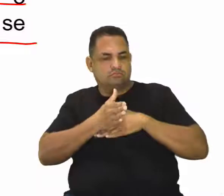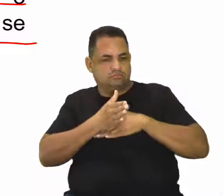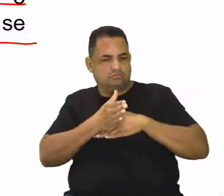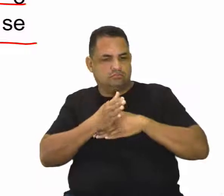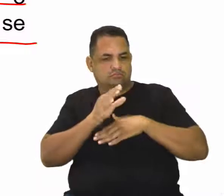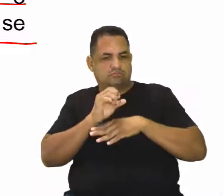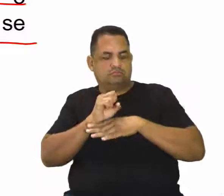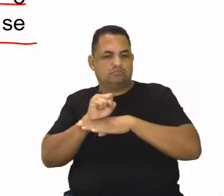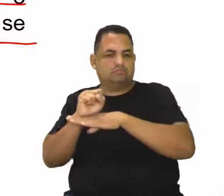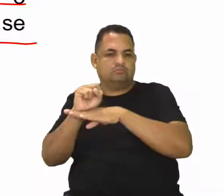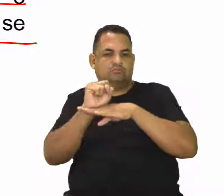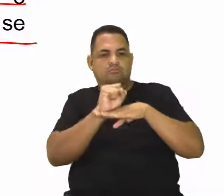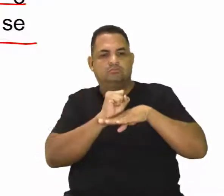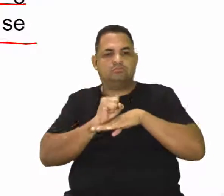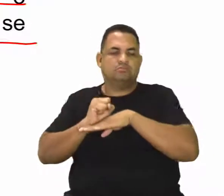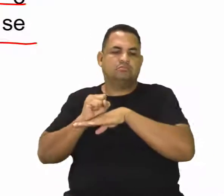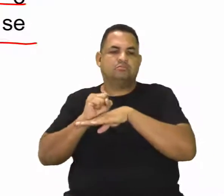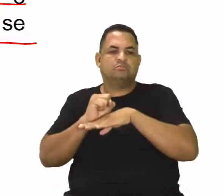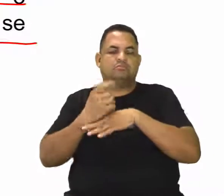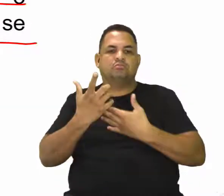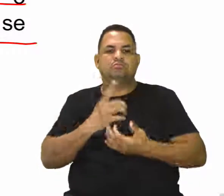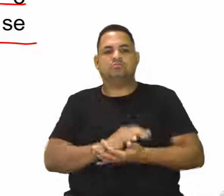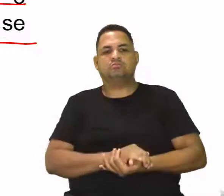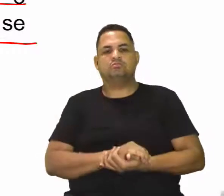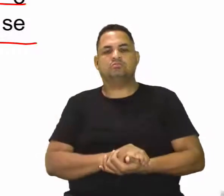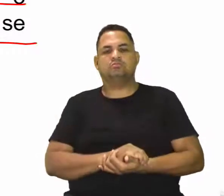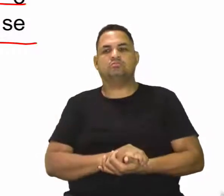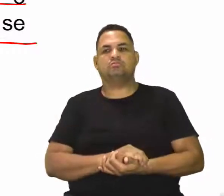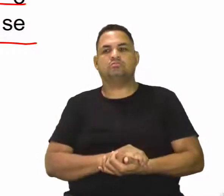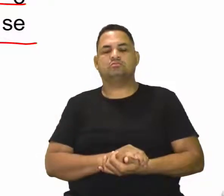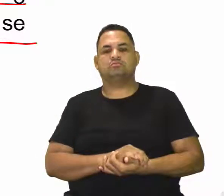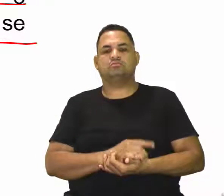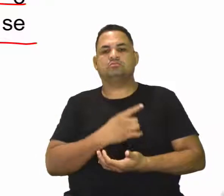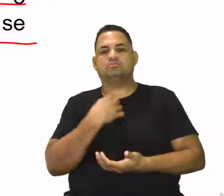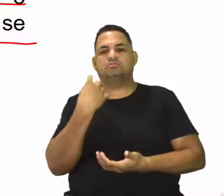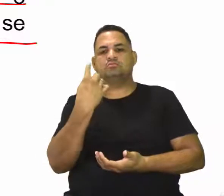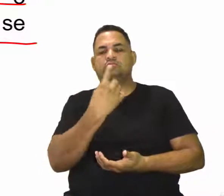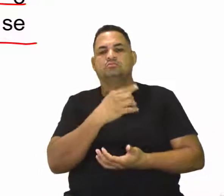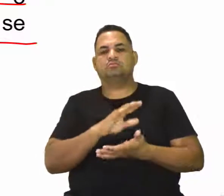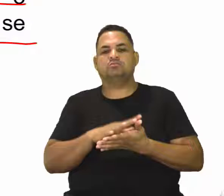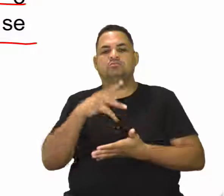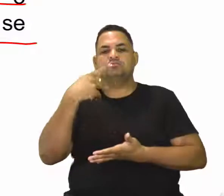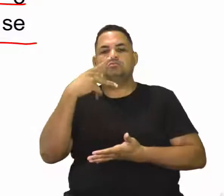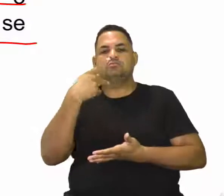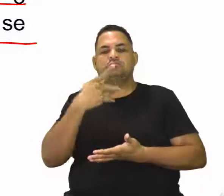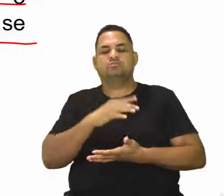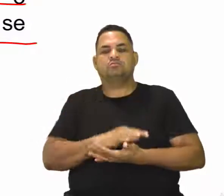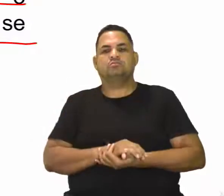inclinassem para o socialismo. E nós estamos falando do